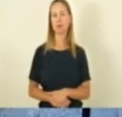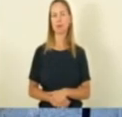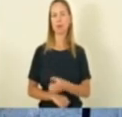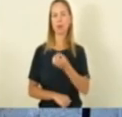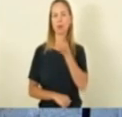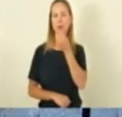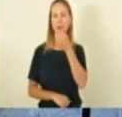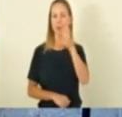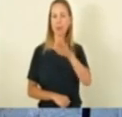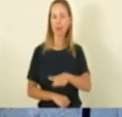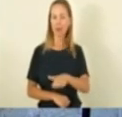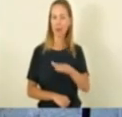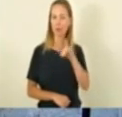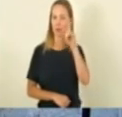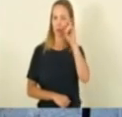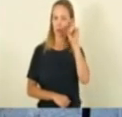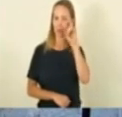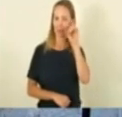Boa tarde, Juliana.